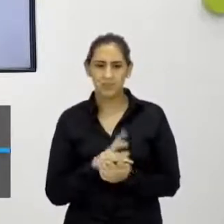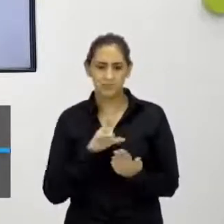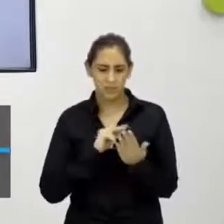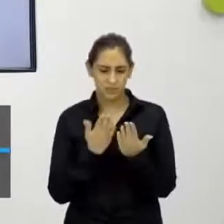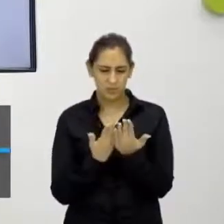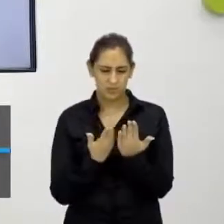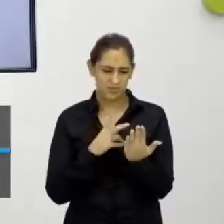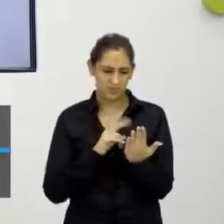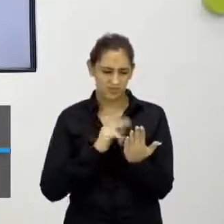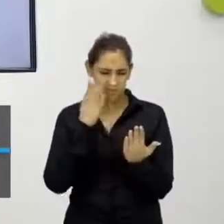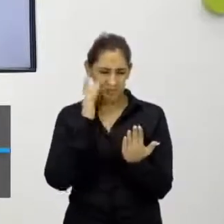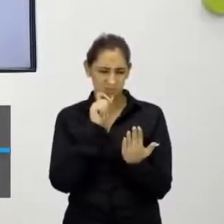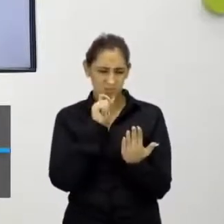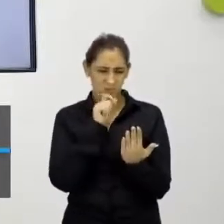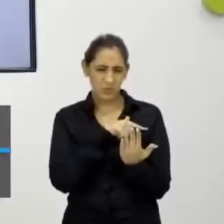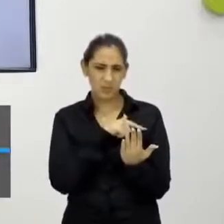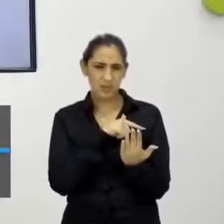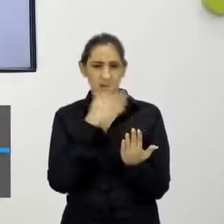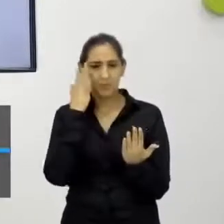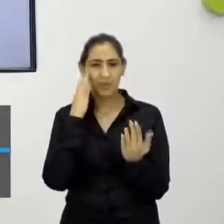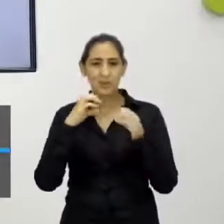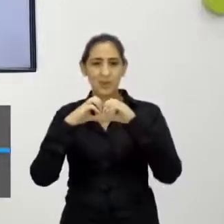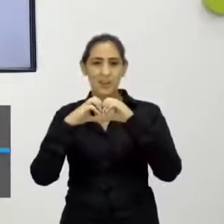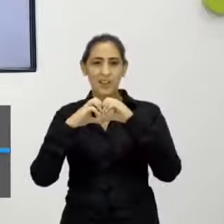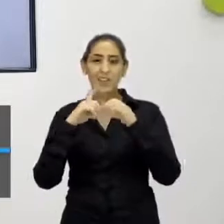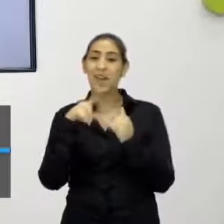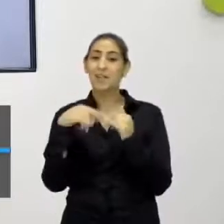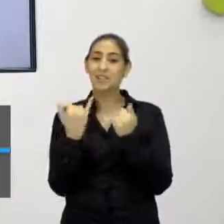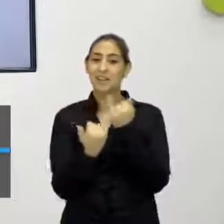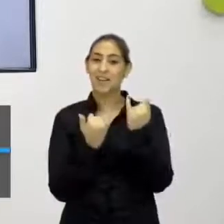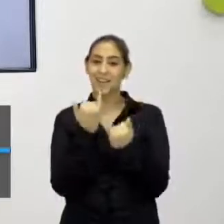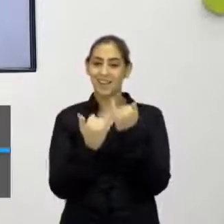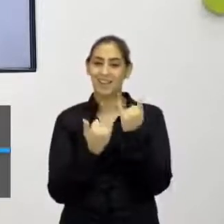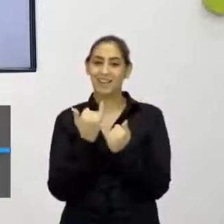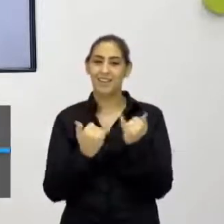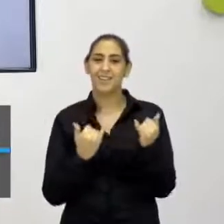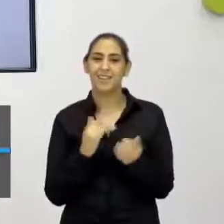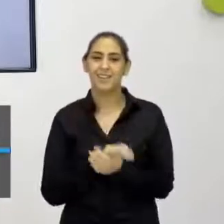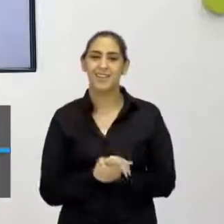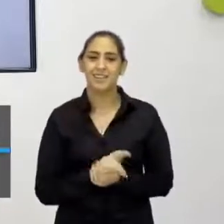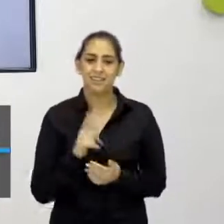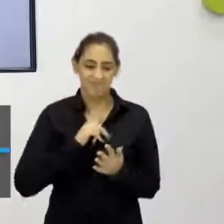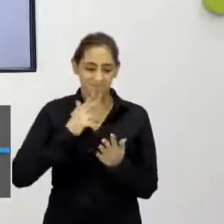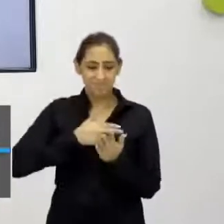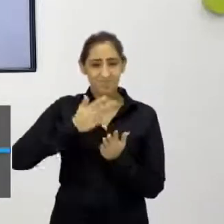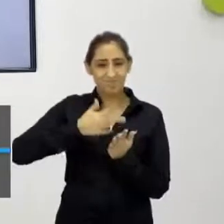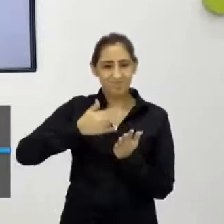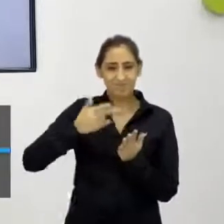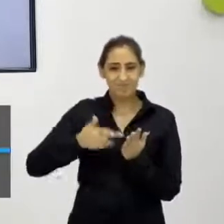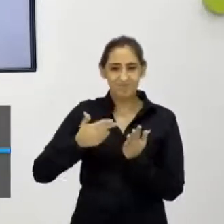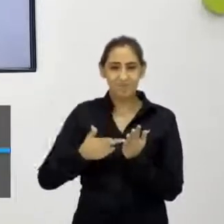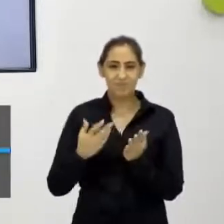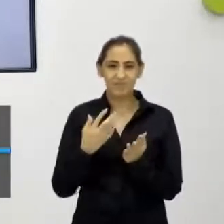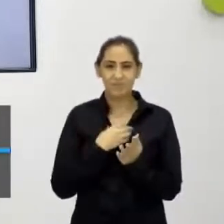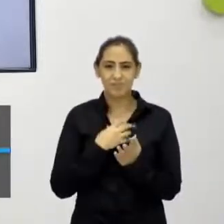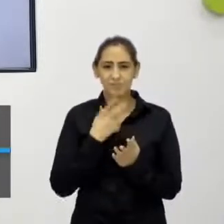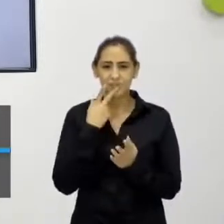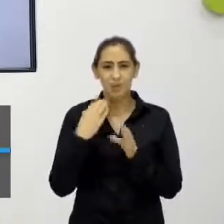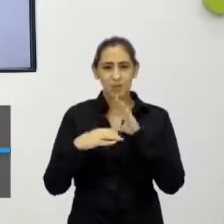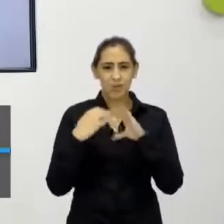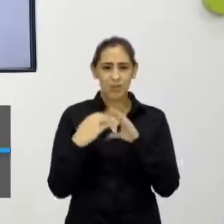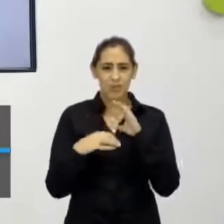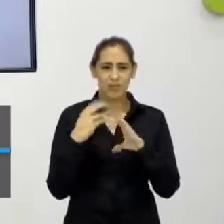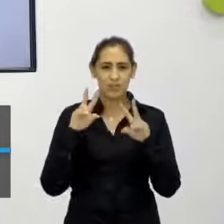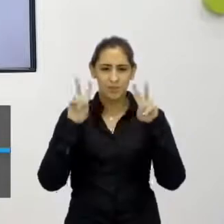tá tão estúpido aqui. Aí a pessoa me embaixo um coraçãozinho. Não, é brincadeira. Ou seja, existem diversas formas de facilitar a comunicação na rede